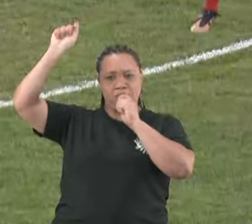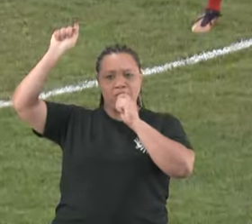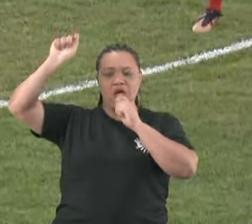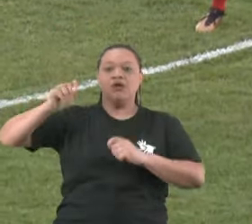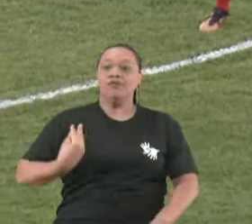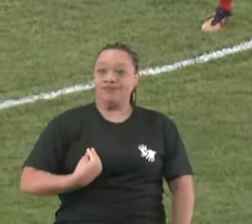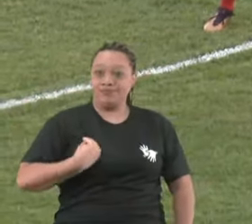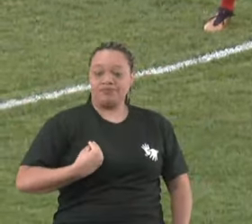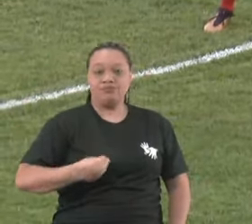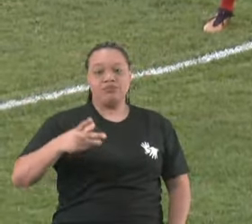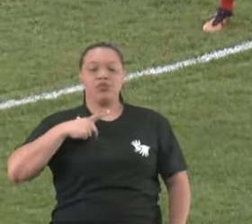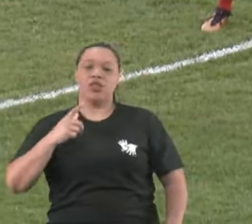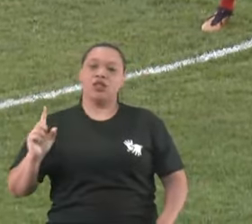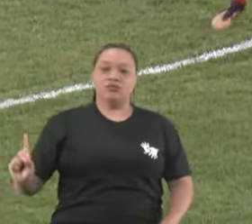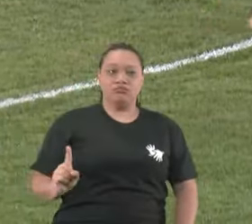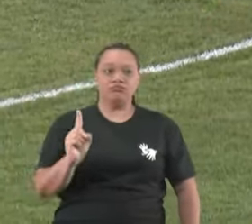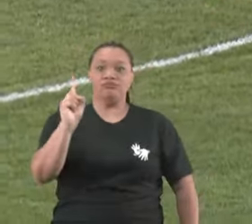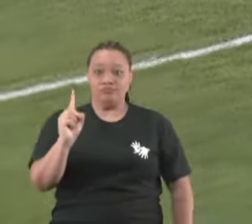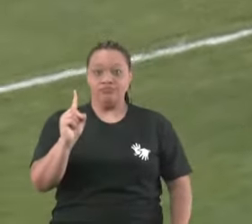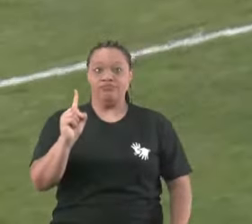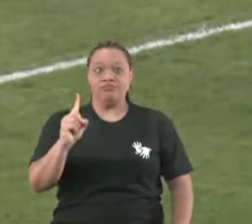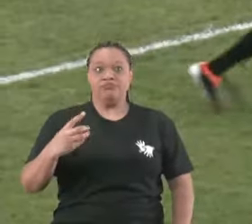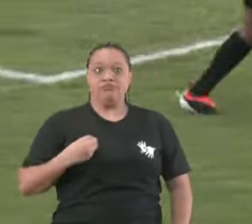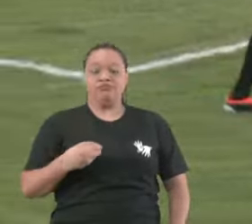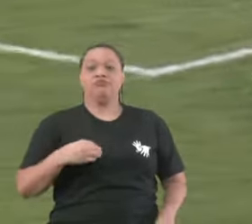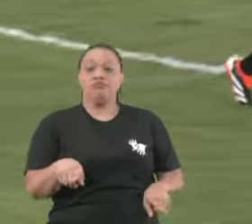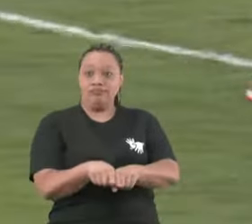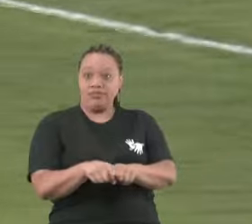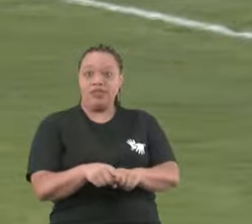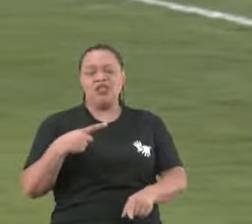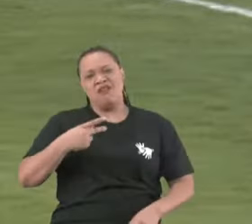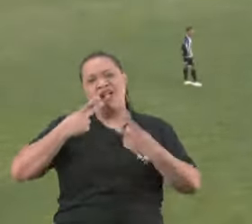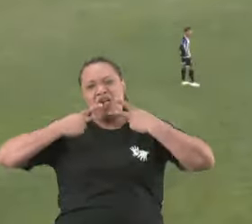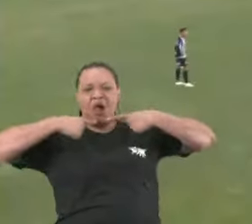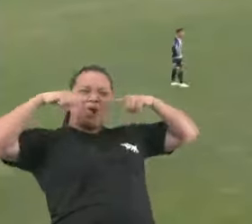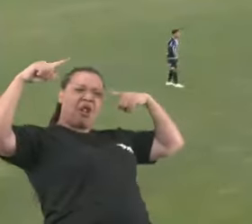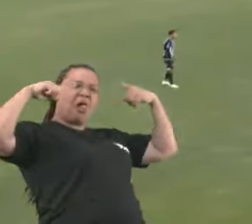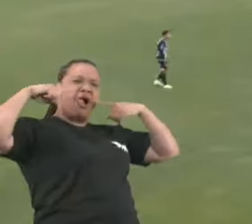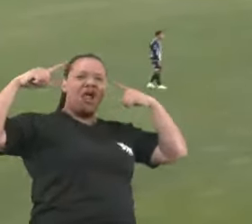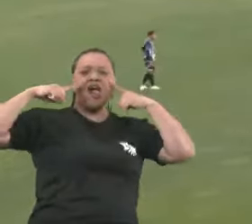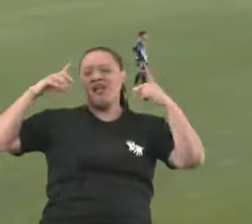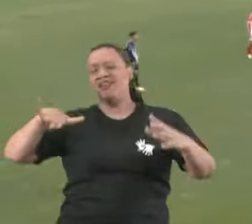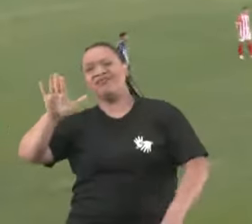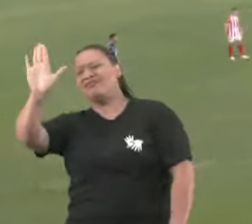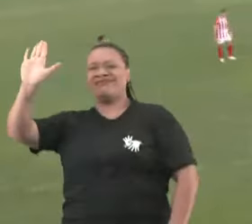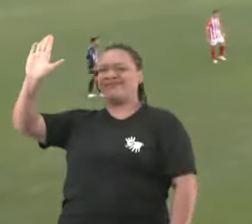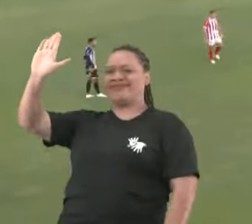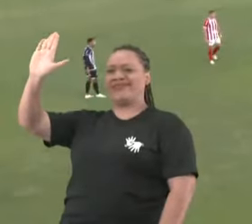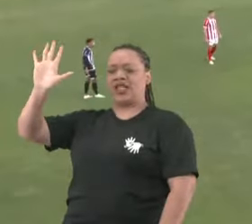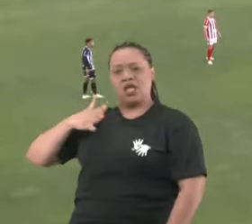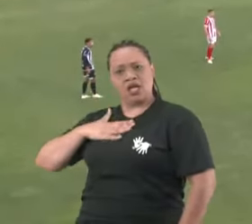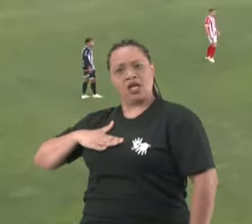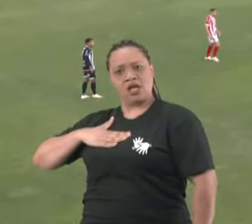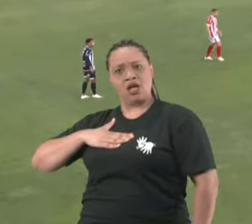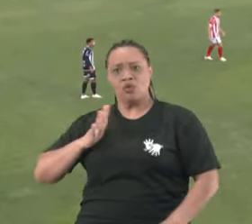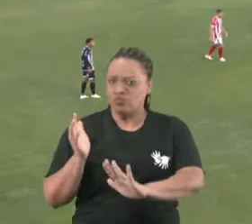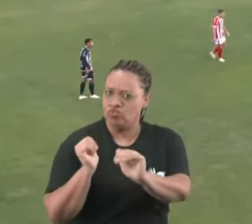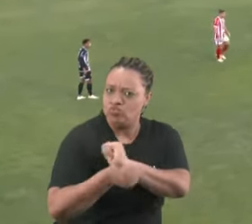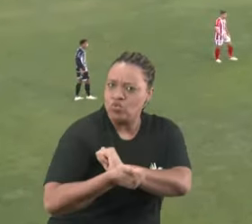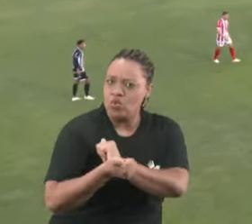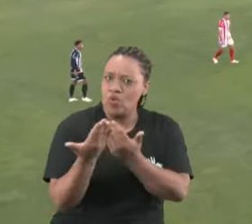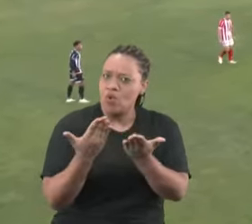Formiga desceu ali e falou pro Kellington: não sei o que, não sei o que, não sei se é que é lá. E aí o Wagner disse: ei, meu filho, tenha calma, o jogo começou